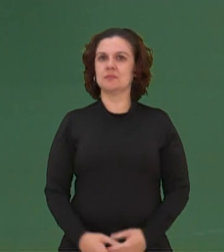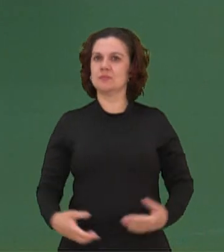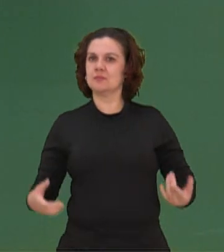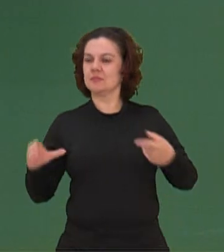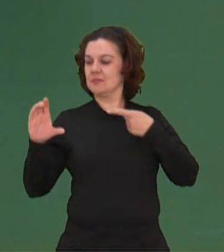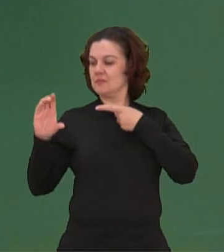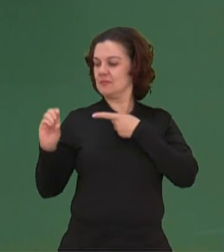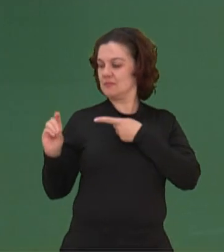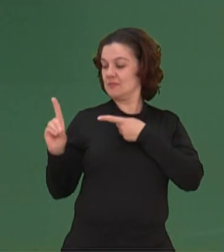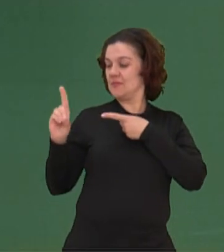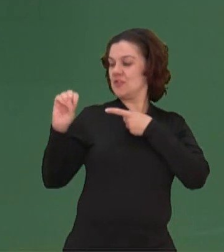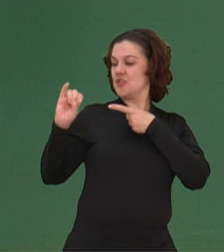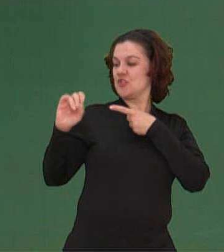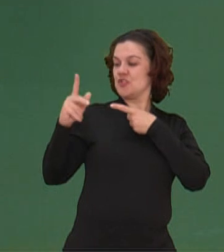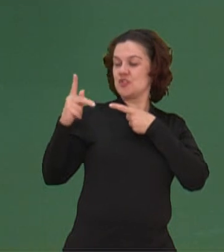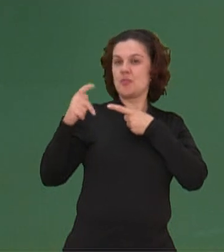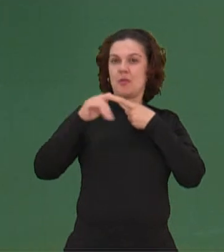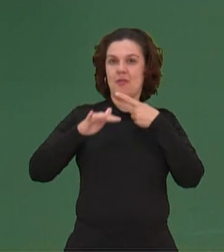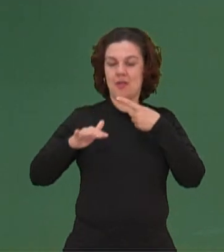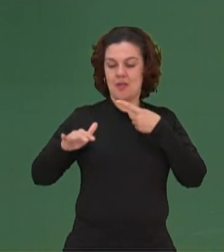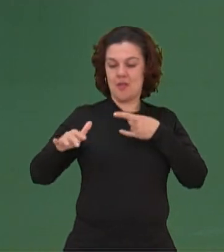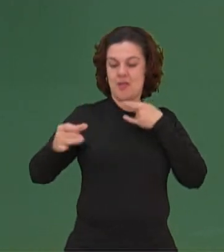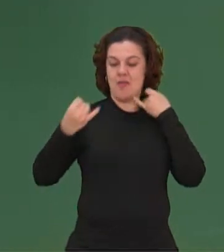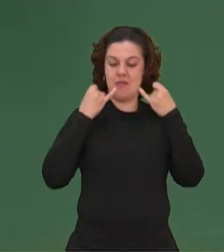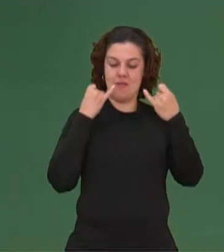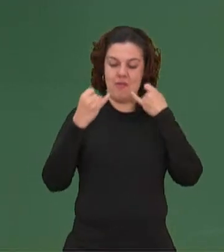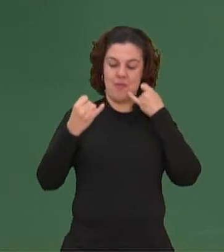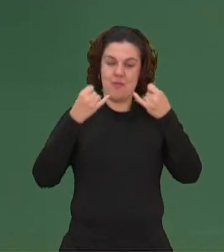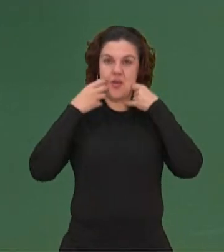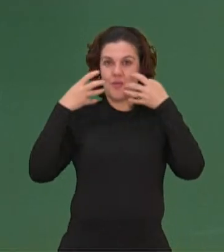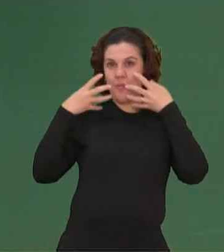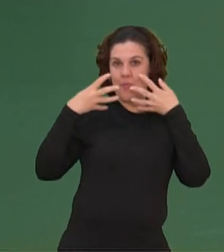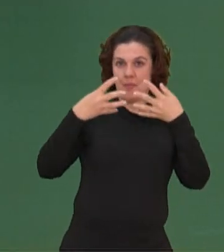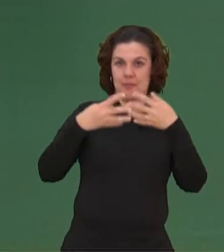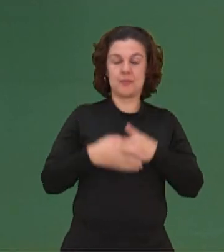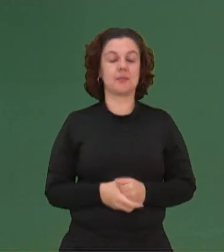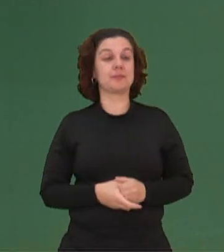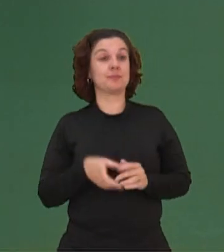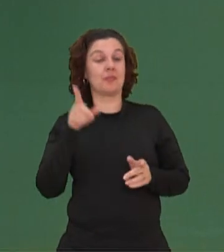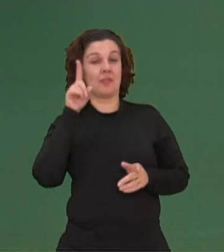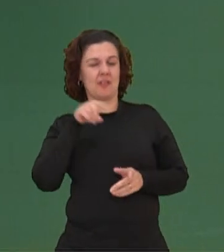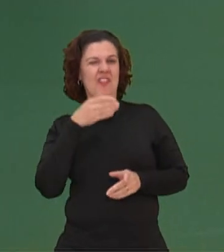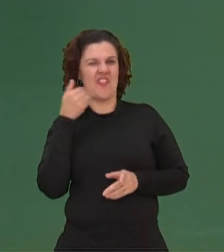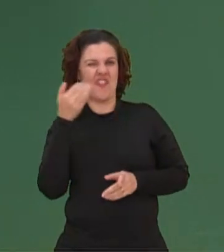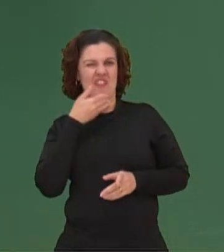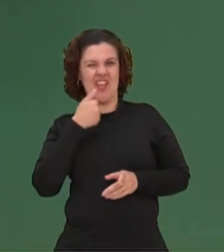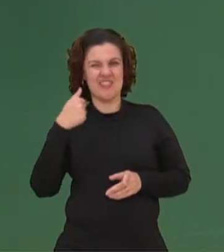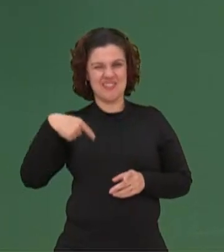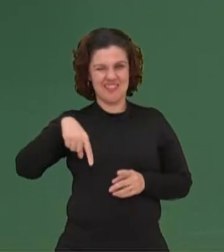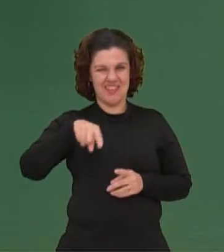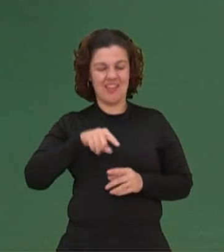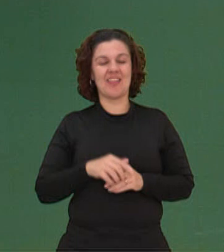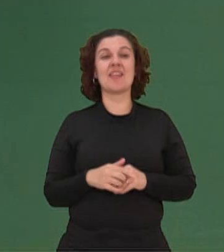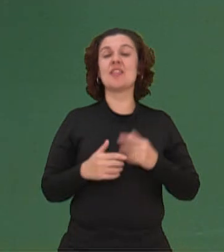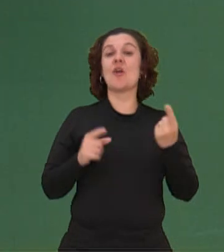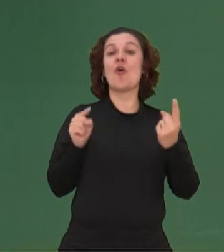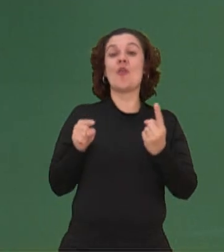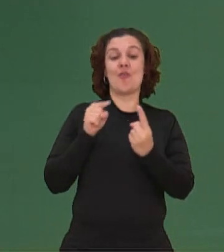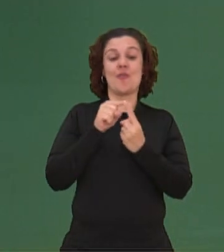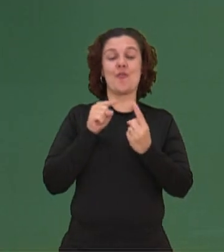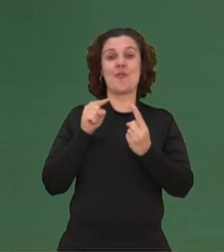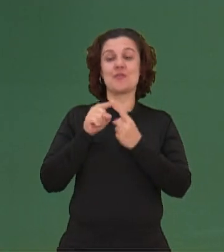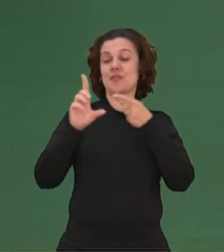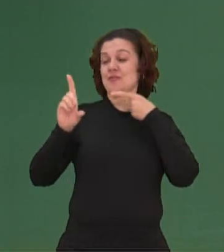DIP, Departamento de Imprensa e Propaganda. Essa foi fácil para você. E quais as funções